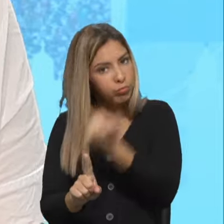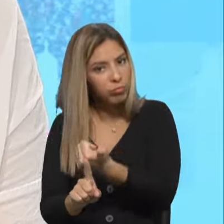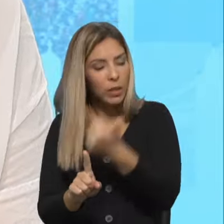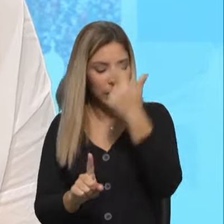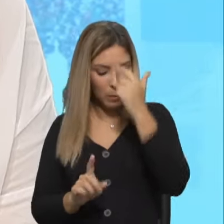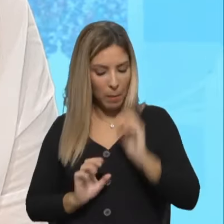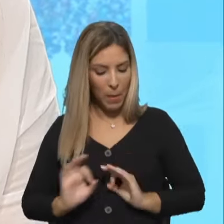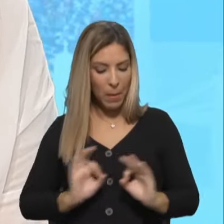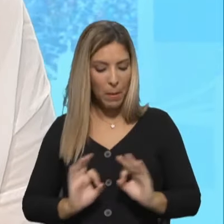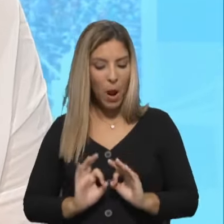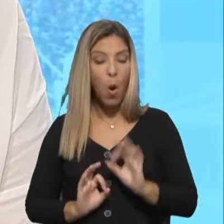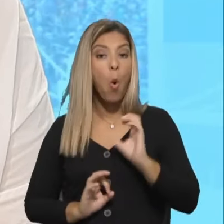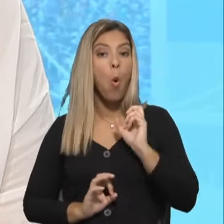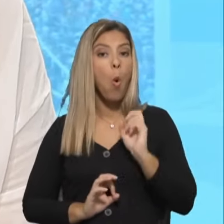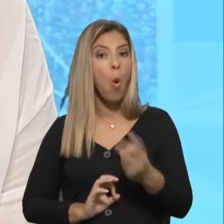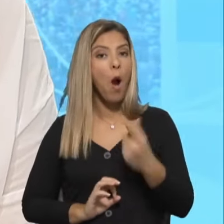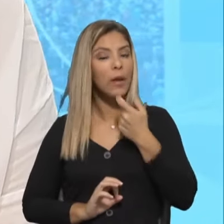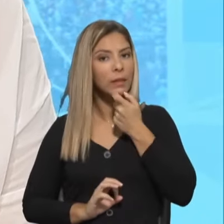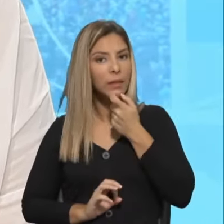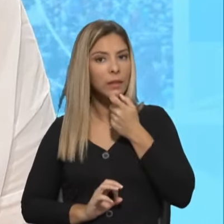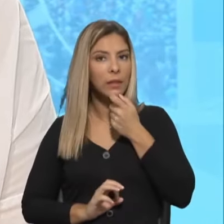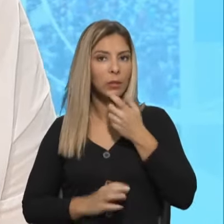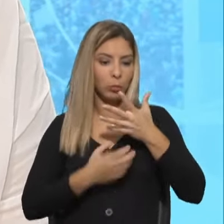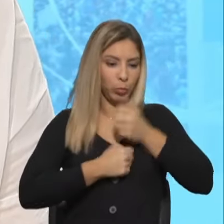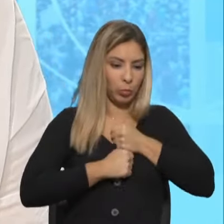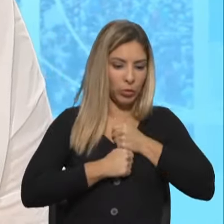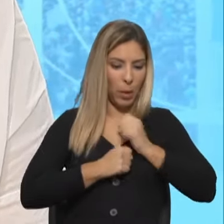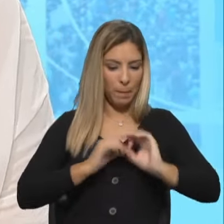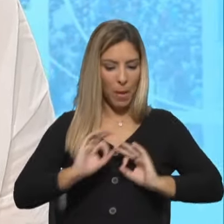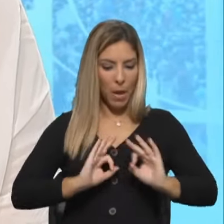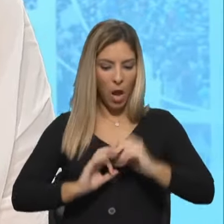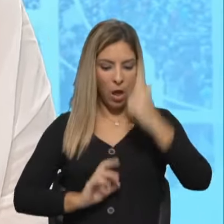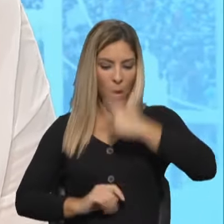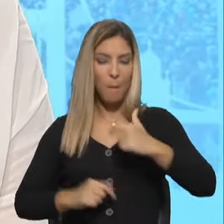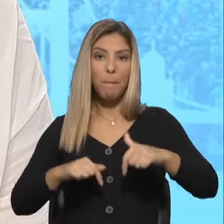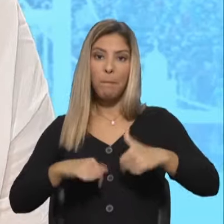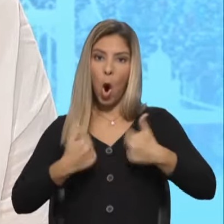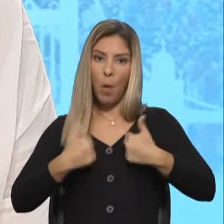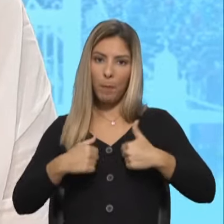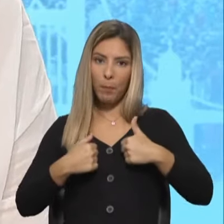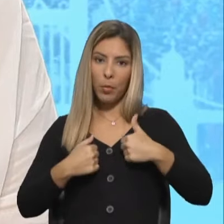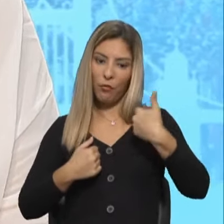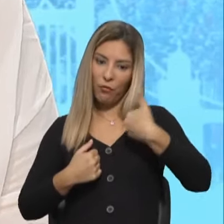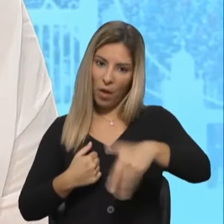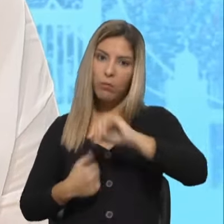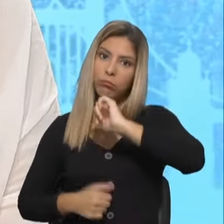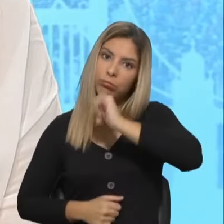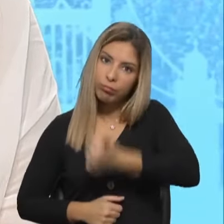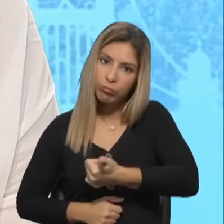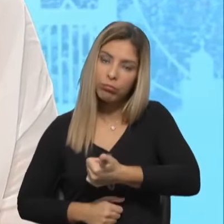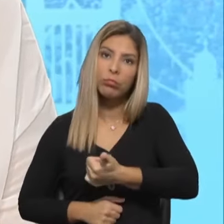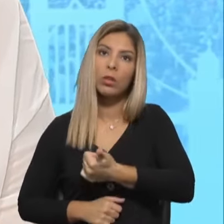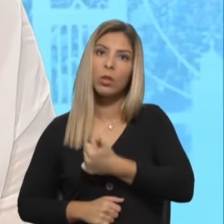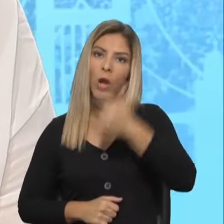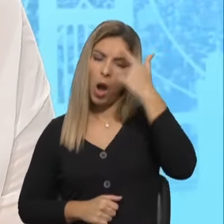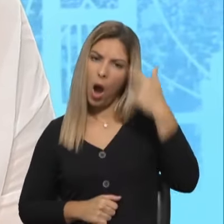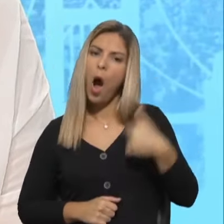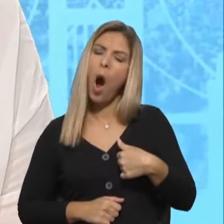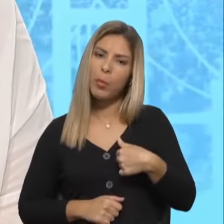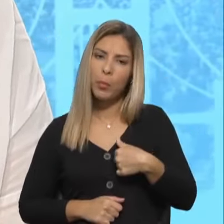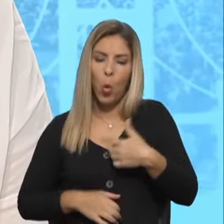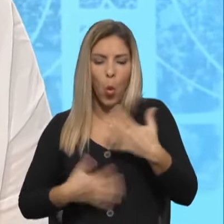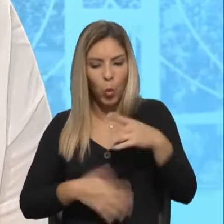preparatório quando se fala da minha própria morte ou seja quando eu estou num processo eh de F Vio e tenho plena consciência